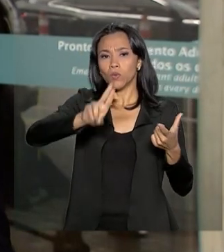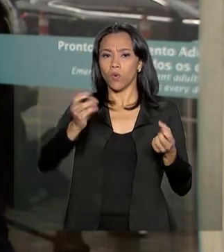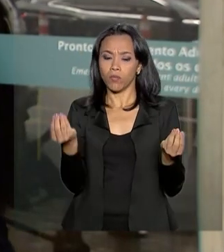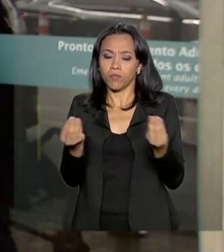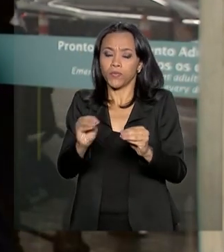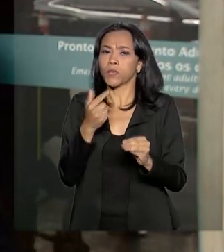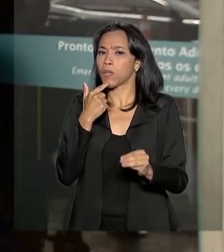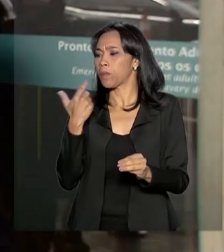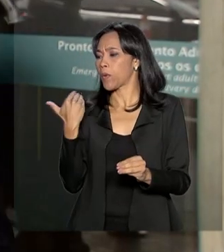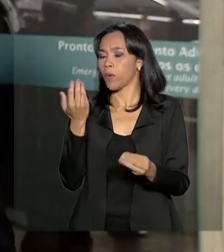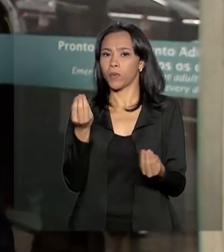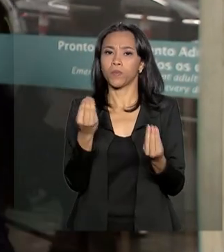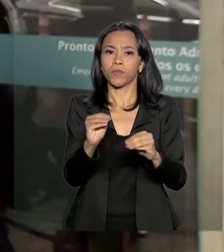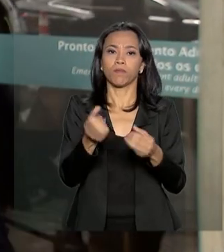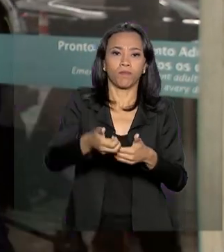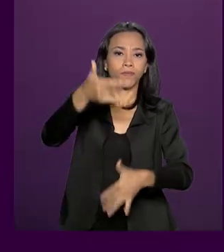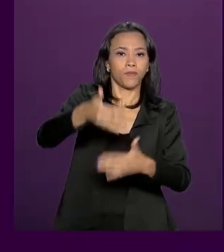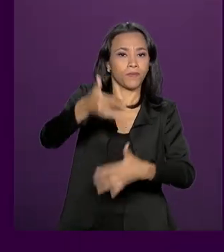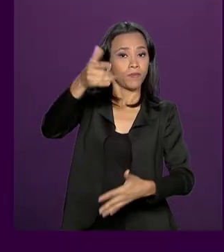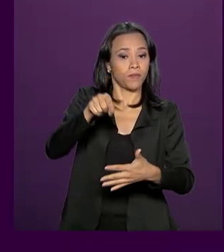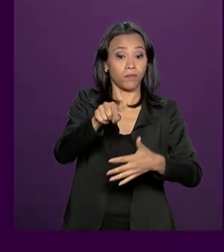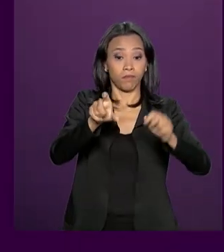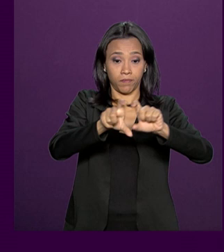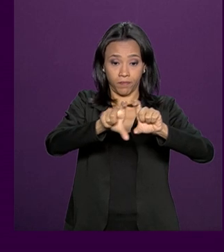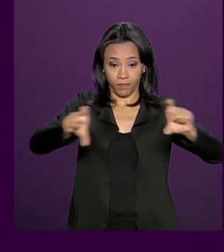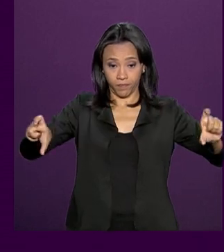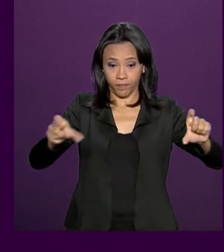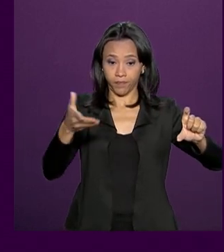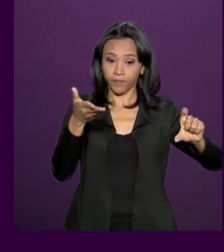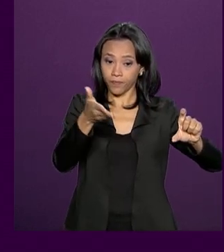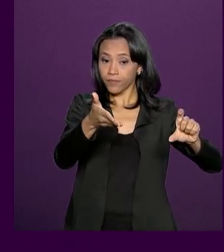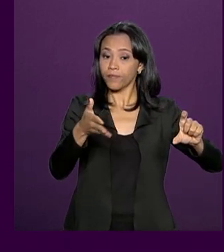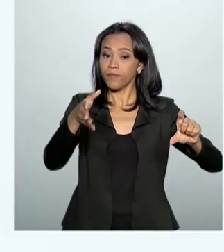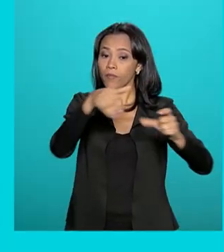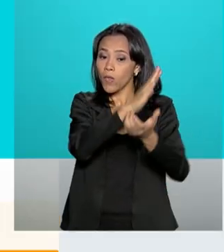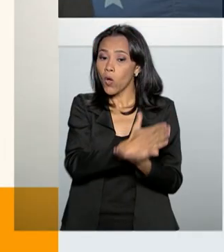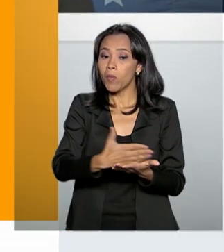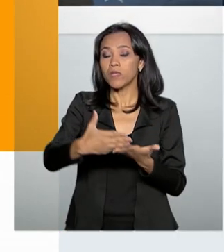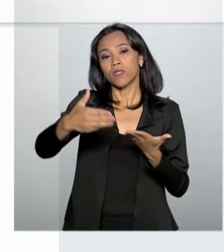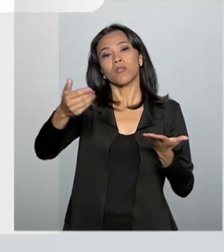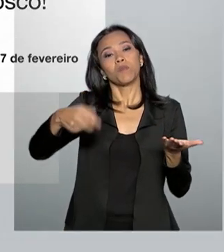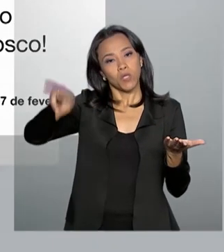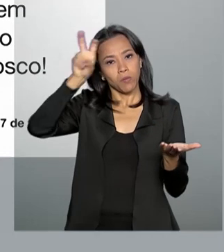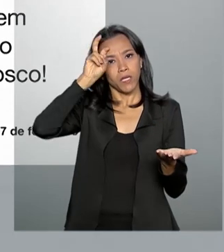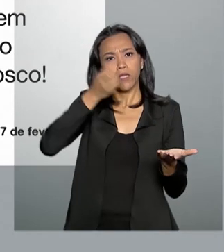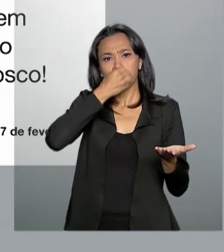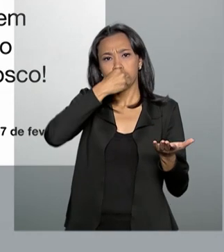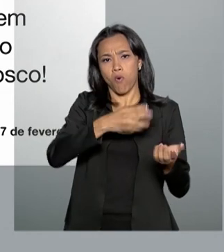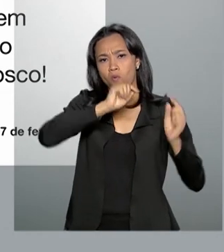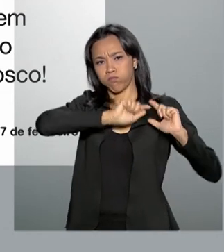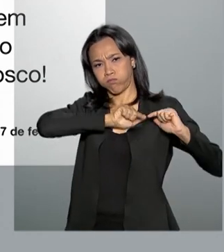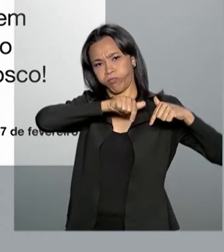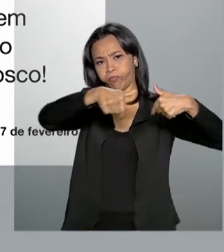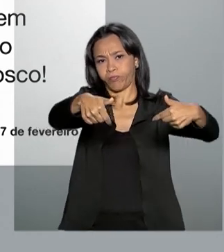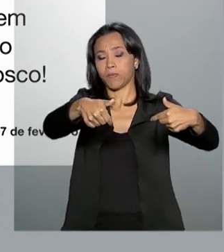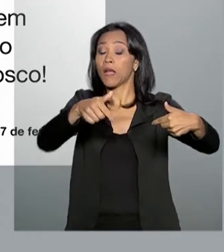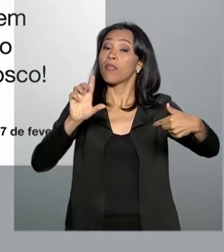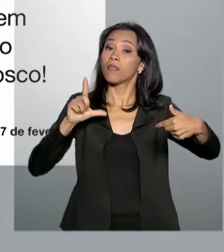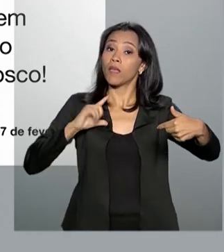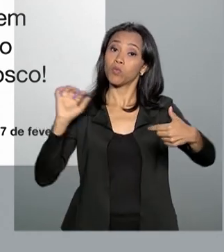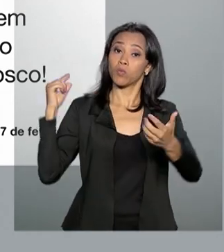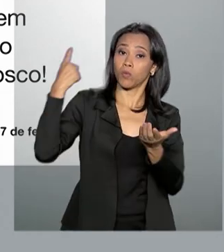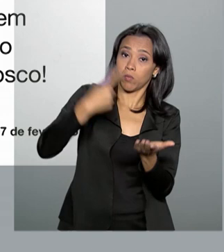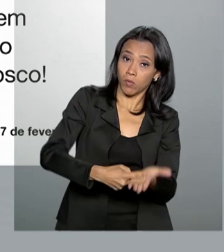sociais para enviar a seguinte mensagem começamos mais uma quinta feira combatendo o bom combate temos uma